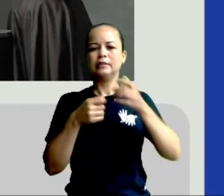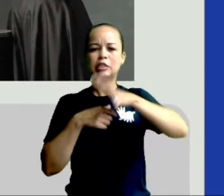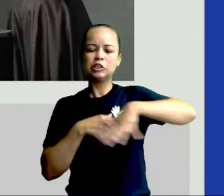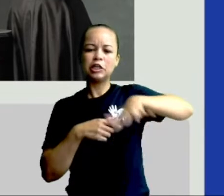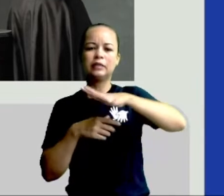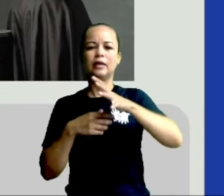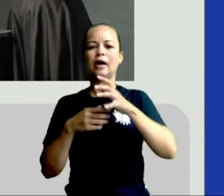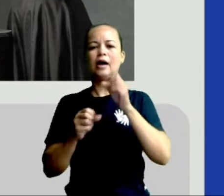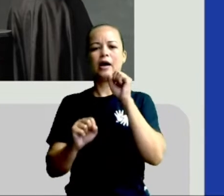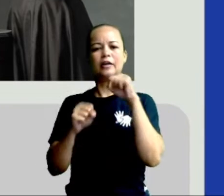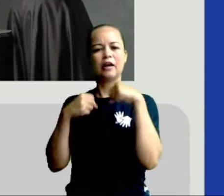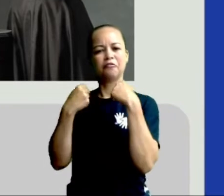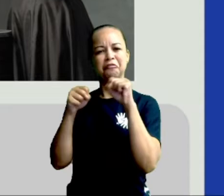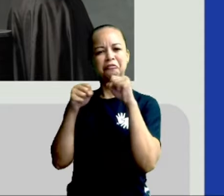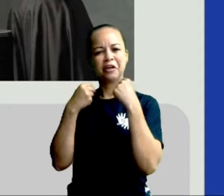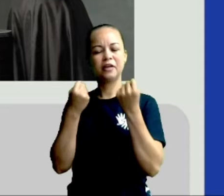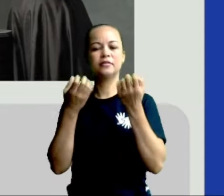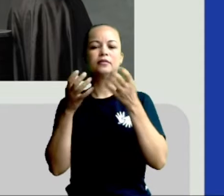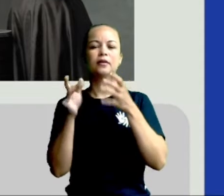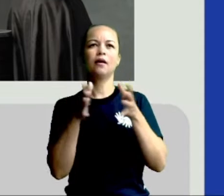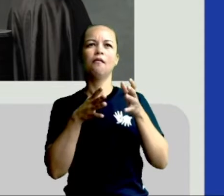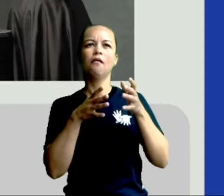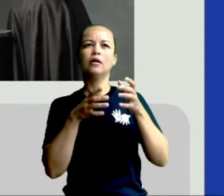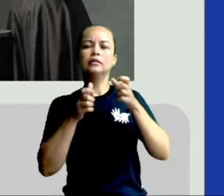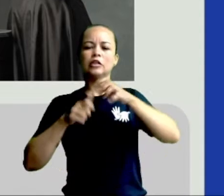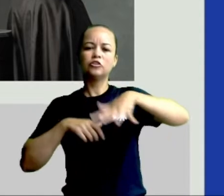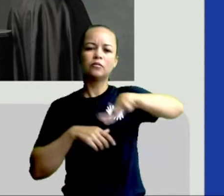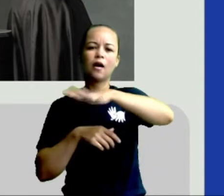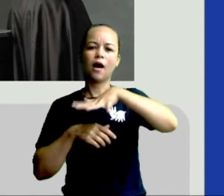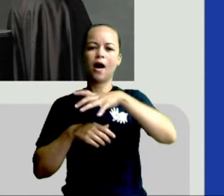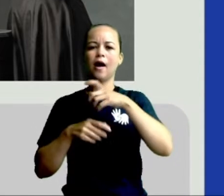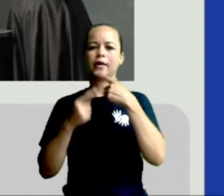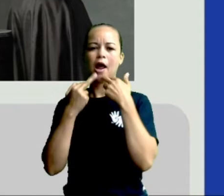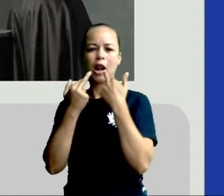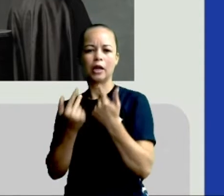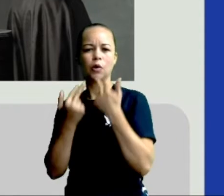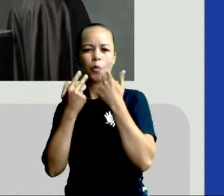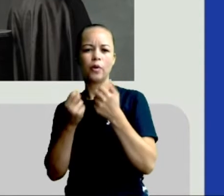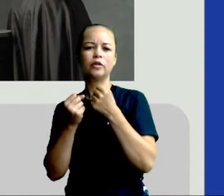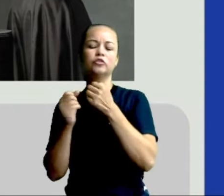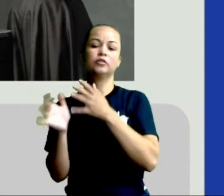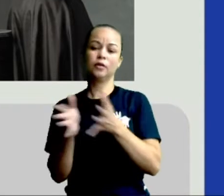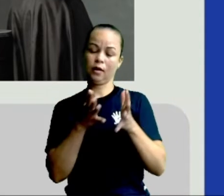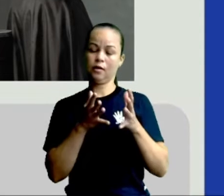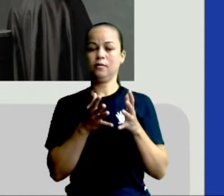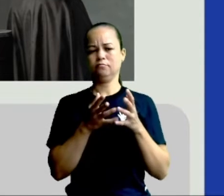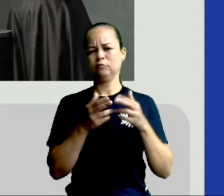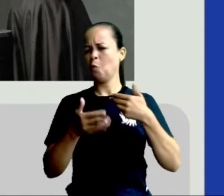área física, seja na área linguística, na área que for.